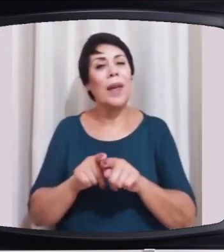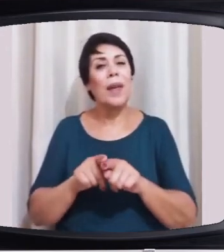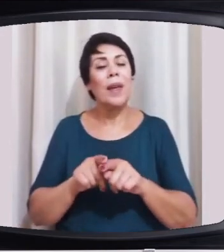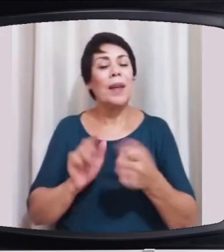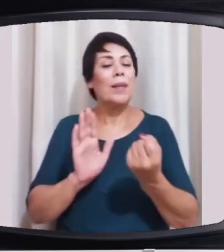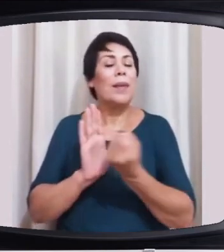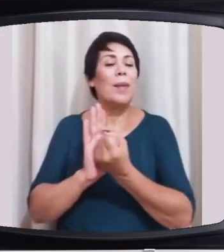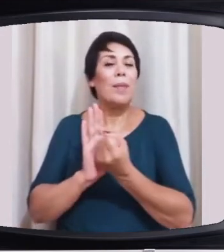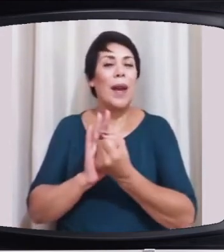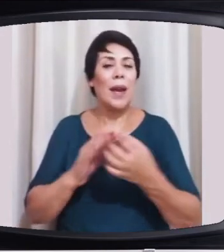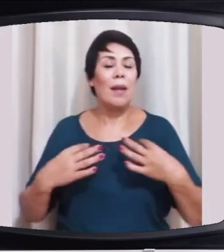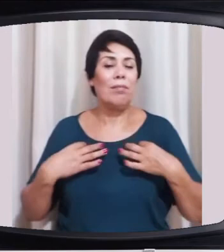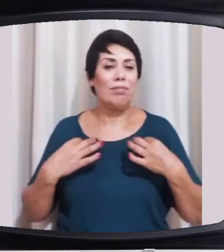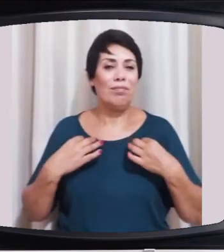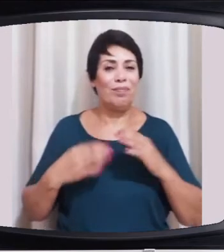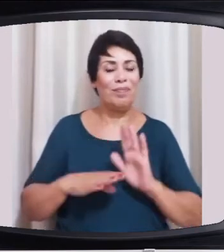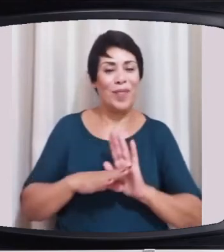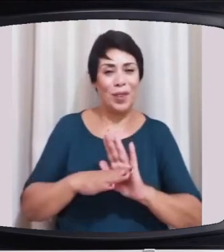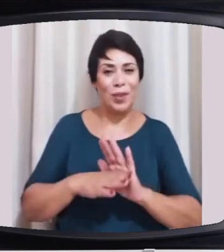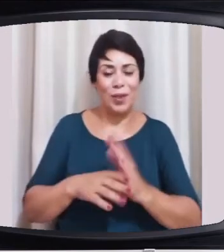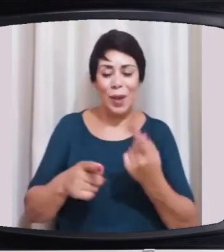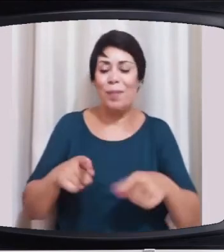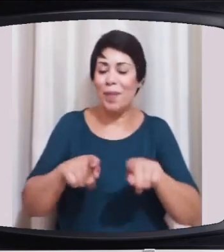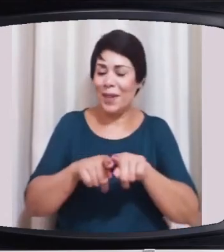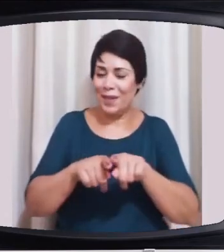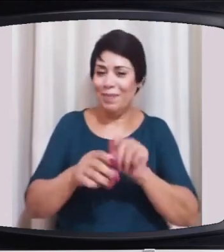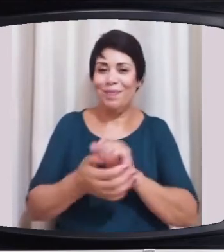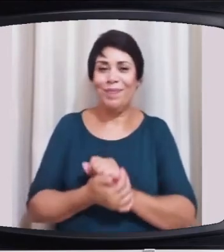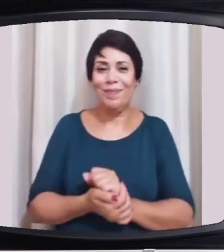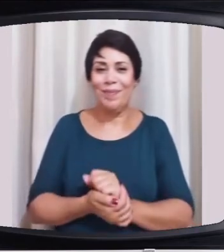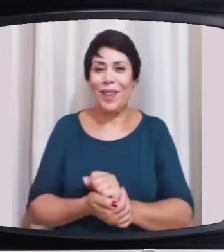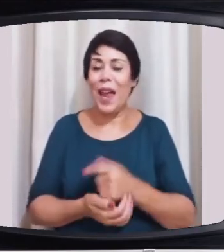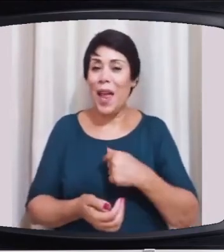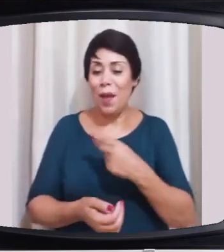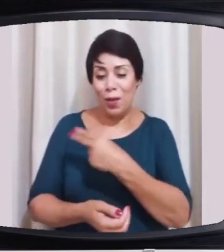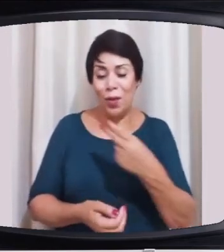hoje veste o nosso canal, parceiraça que a gente adora. Eu sou Bela